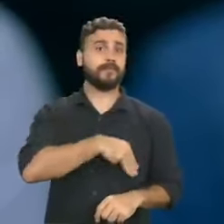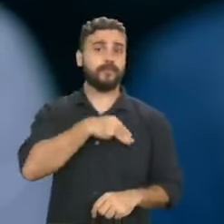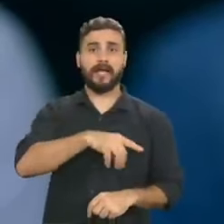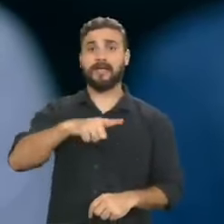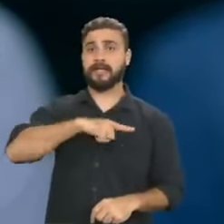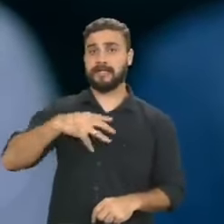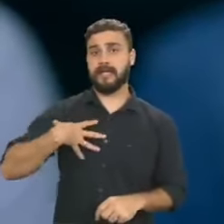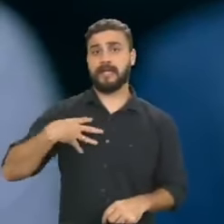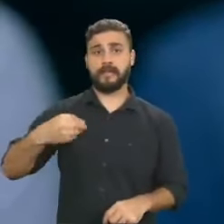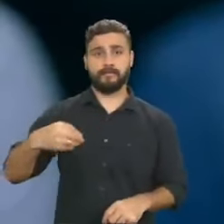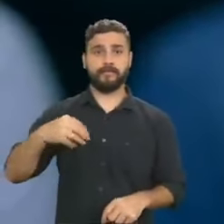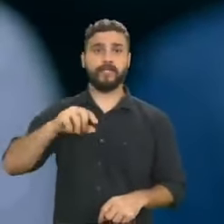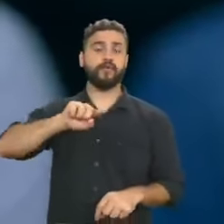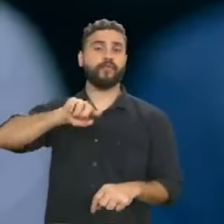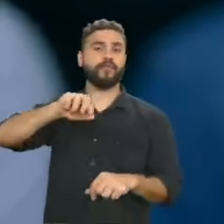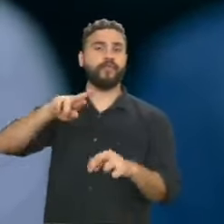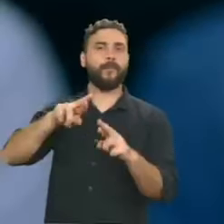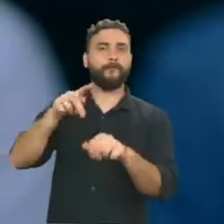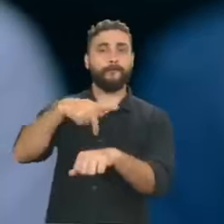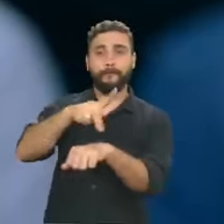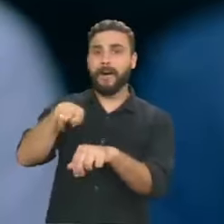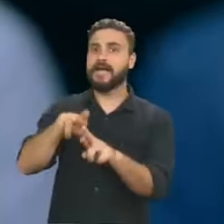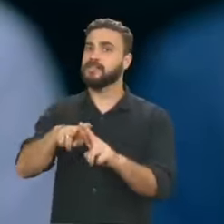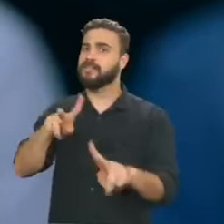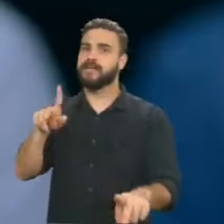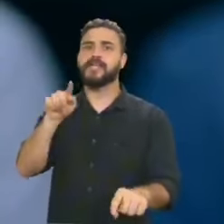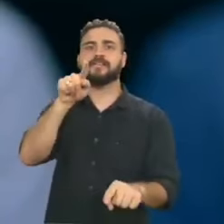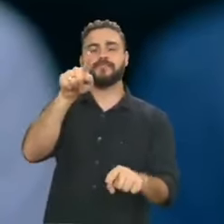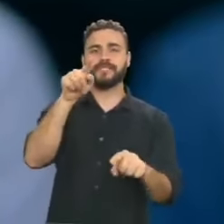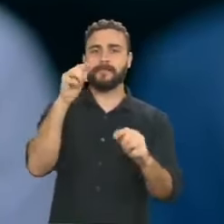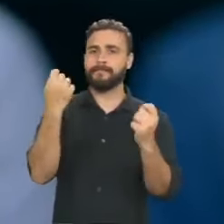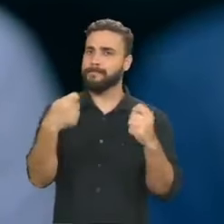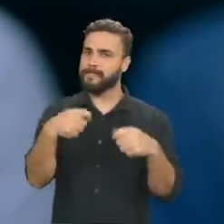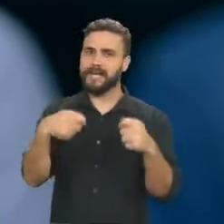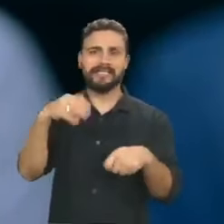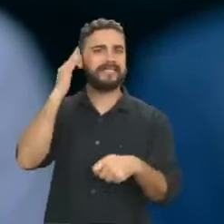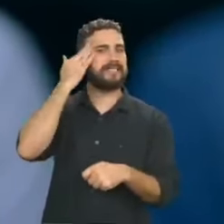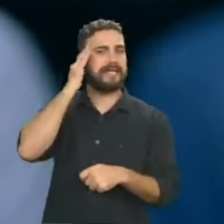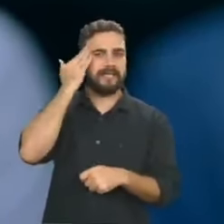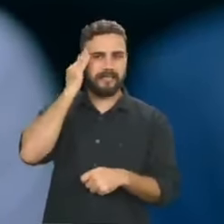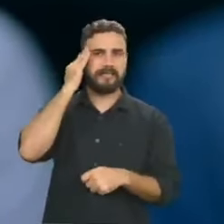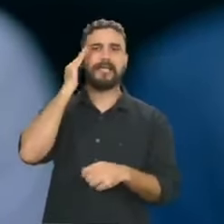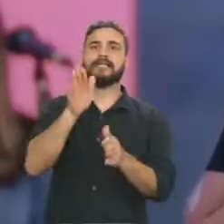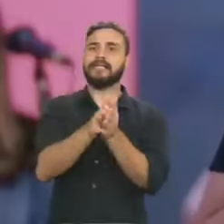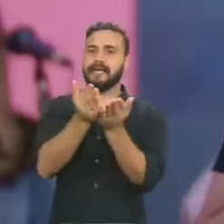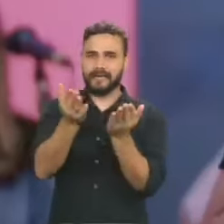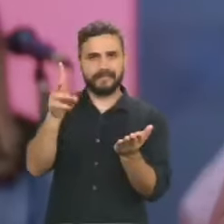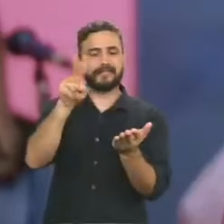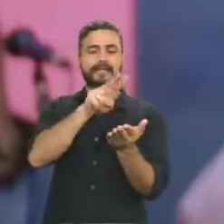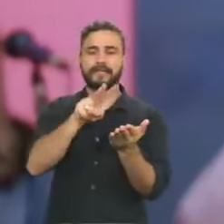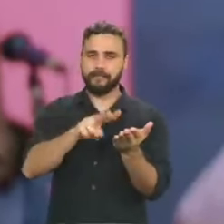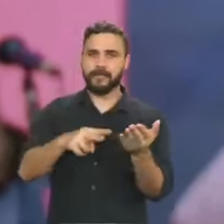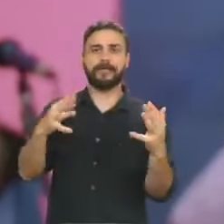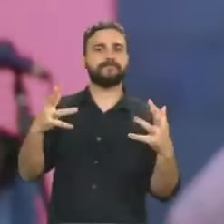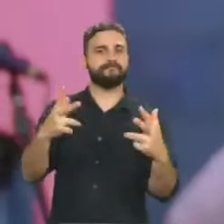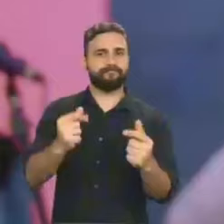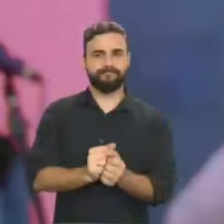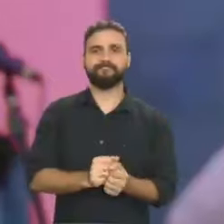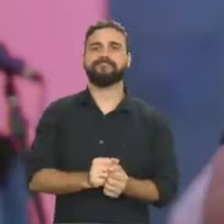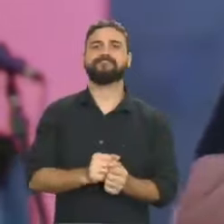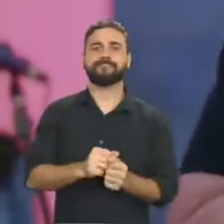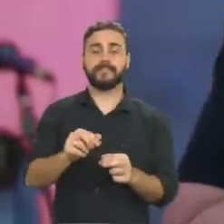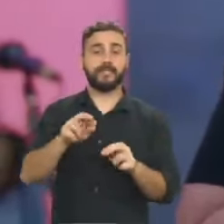que é um desafio. E a Alicia, ela te ensina como criar seus filhos em outras nações. Eles são chamados